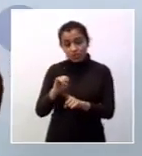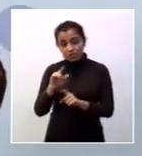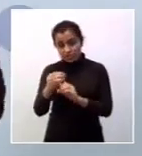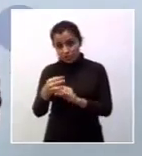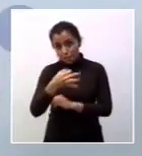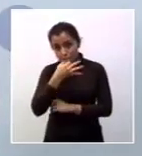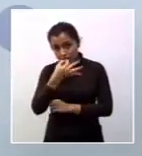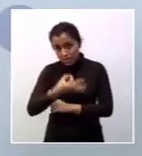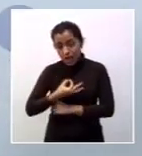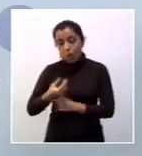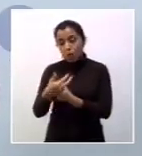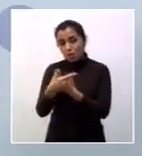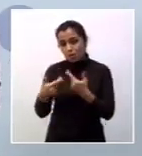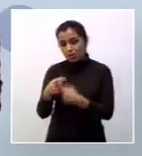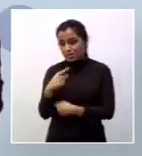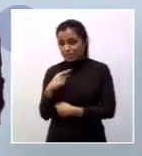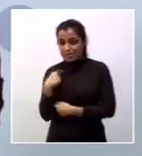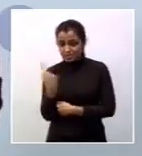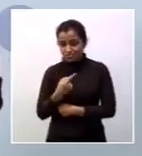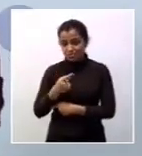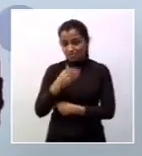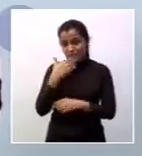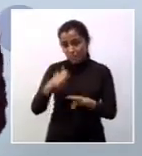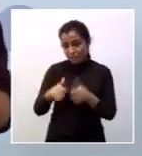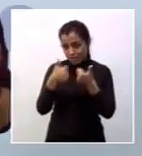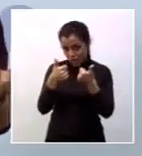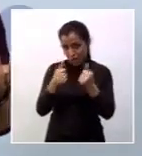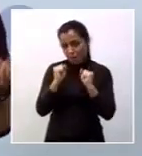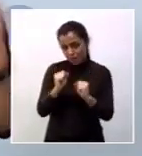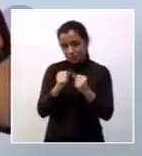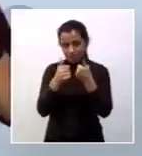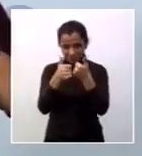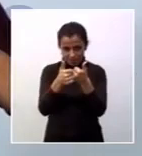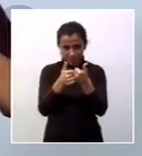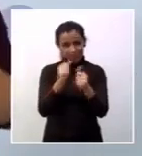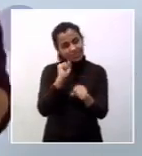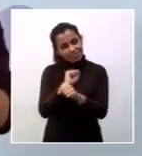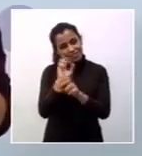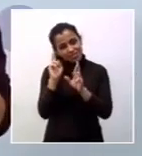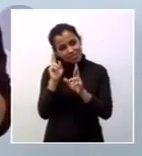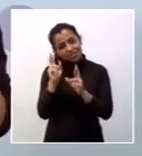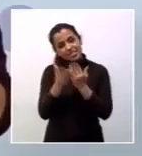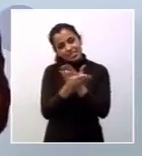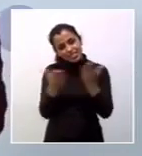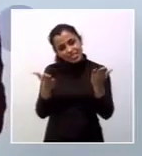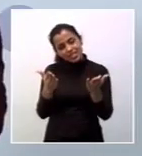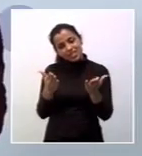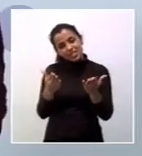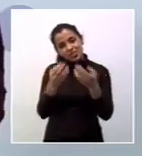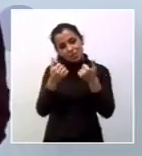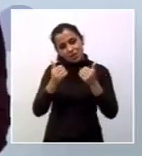essas aulas fiquem melhores e mais prazerosas para vocês, tá? Então, eu espero que vocês fiquem bem, fiquem em casa,